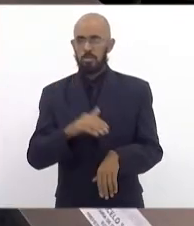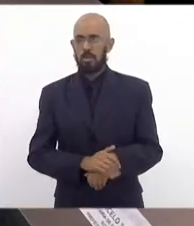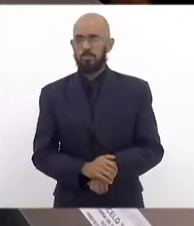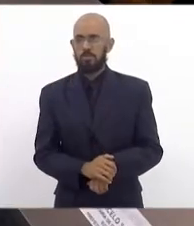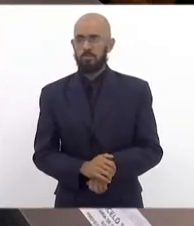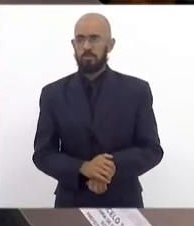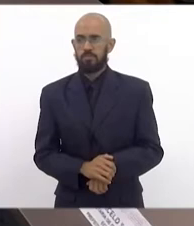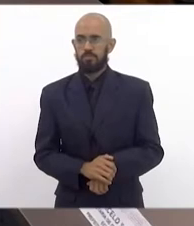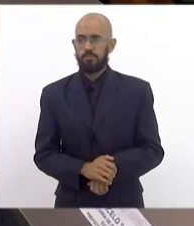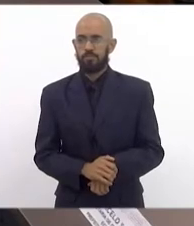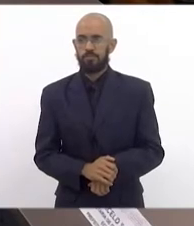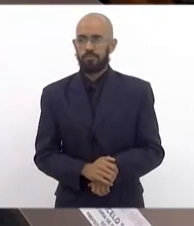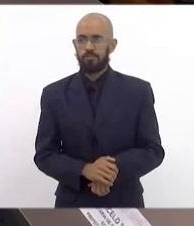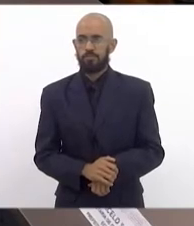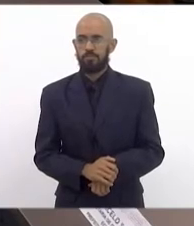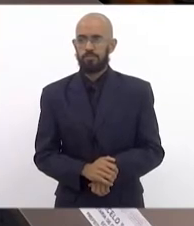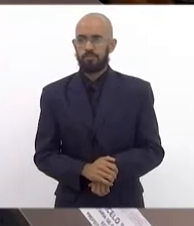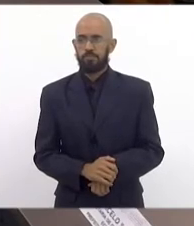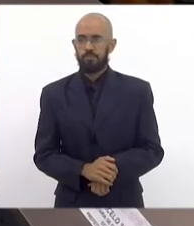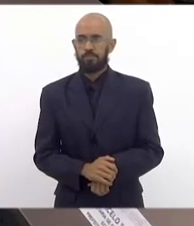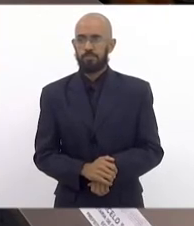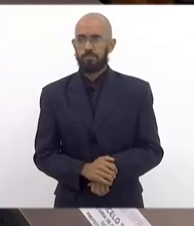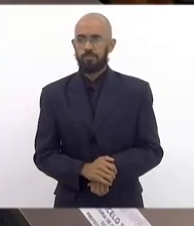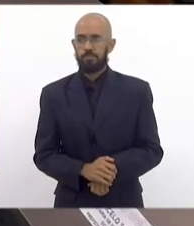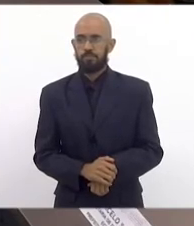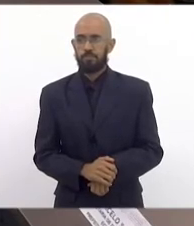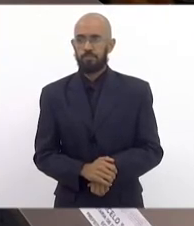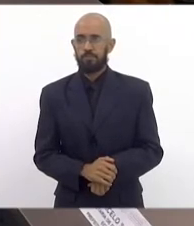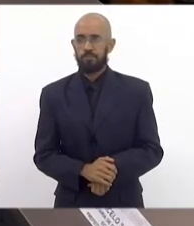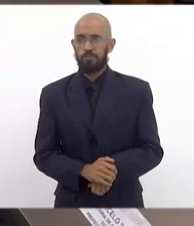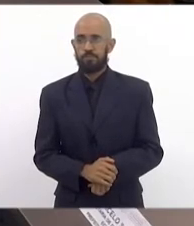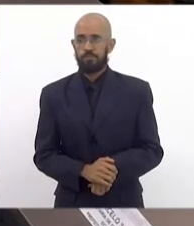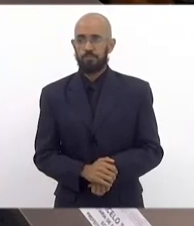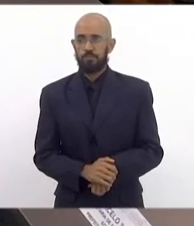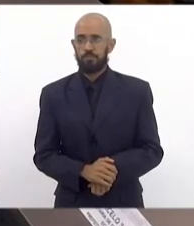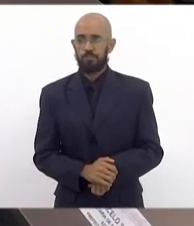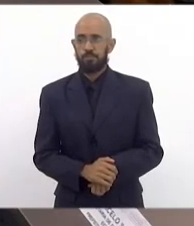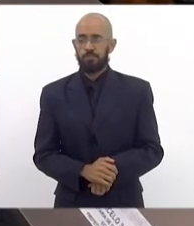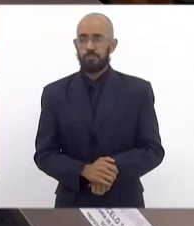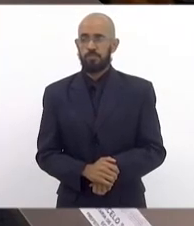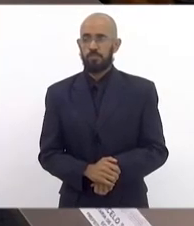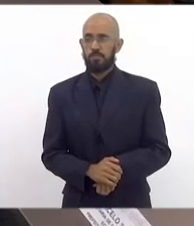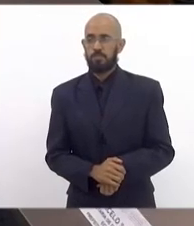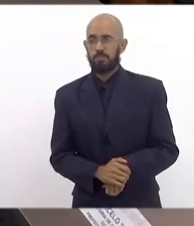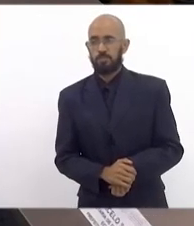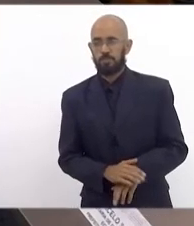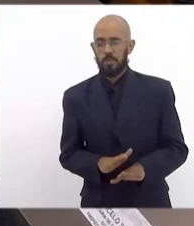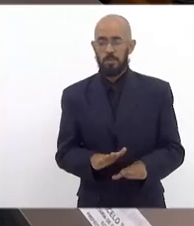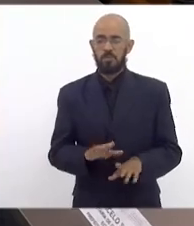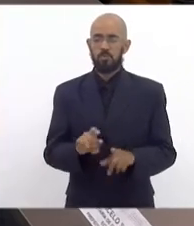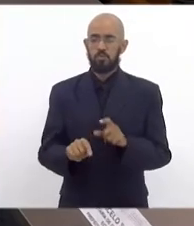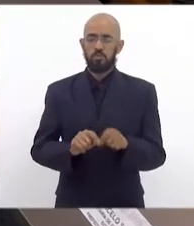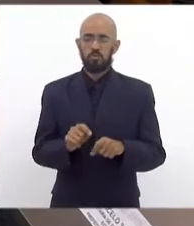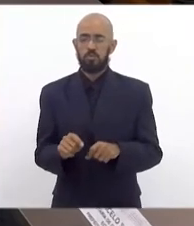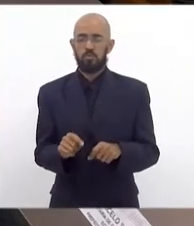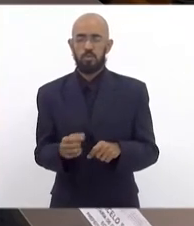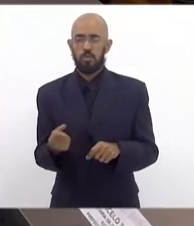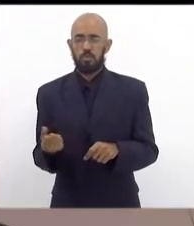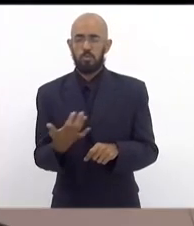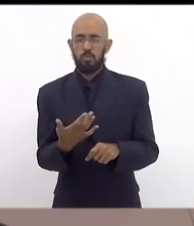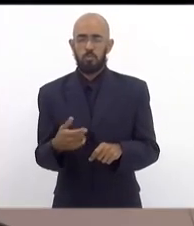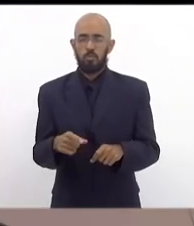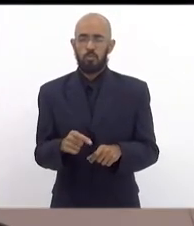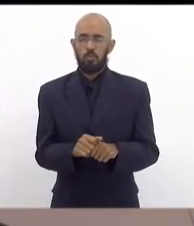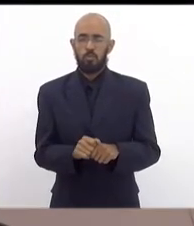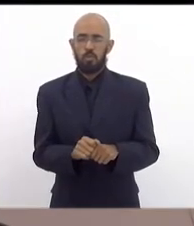cabeça que é mas é a mais por exemplo quando foi apontado aí um problema